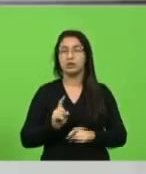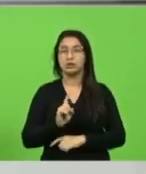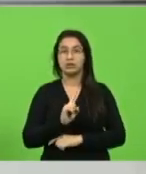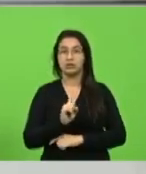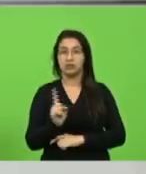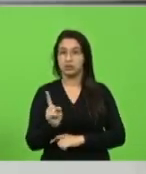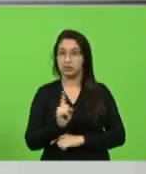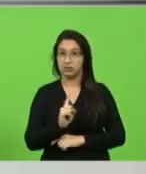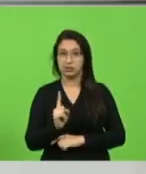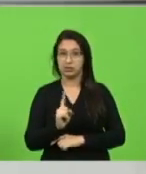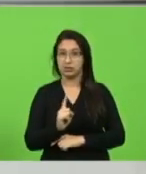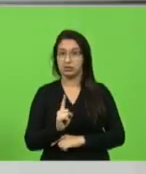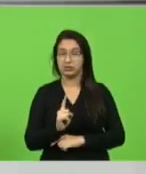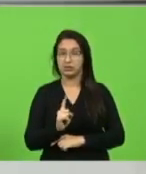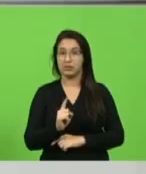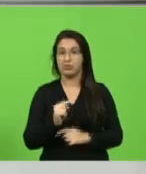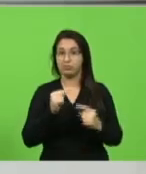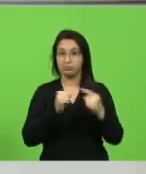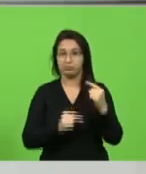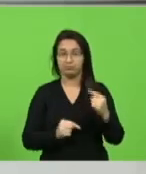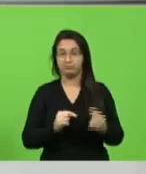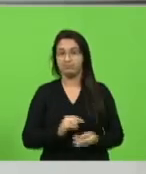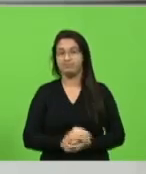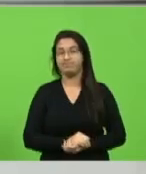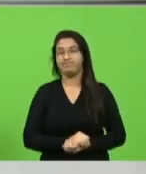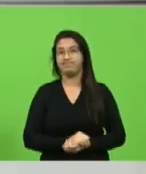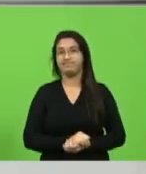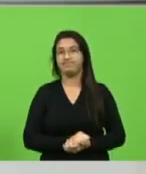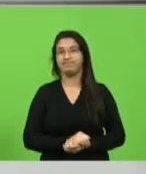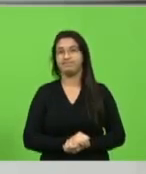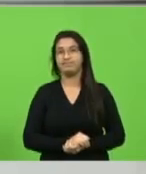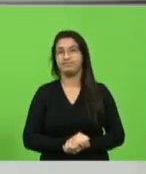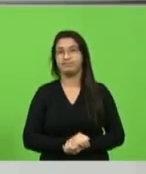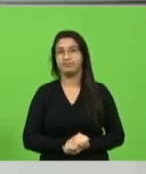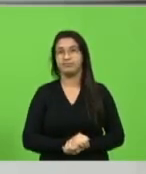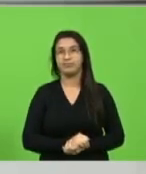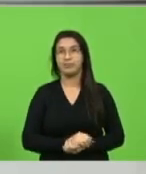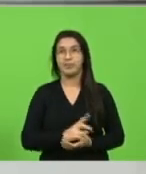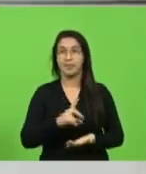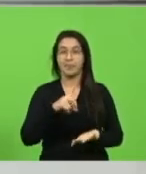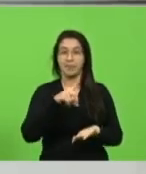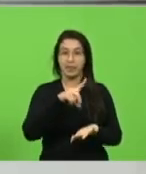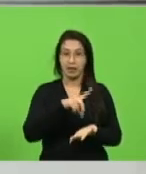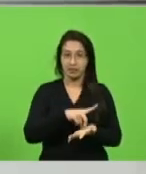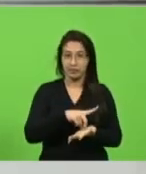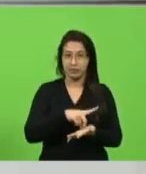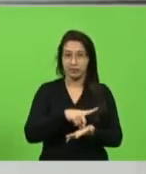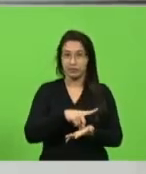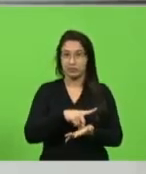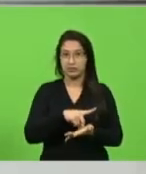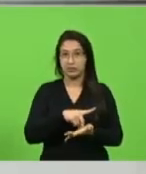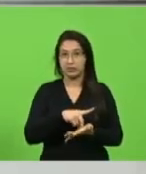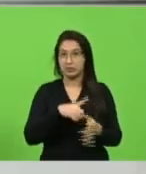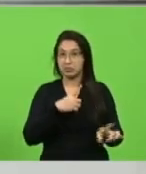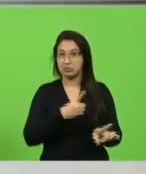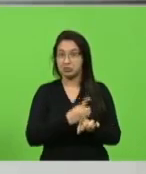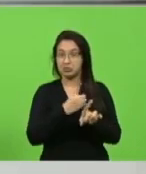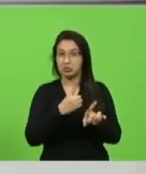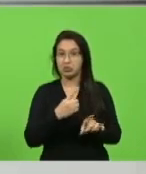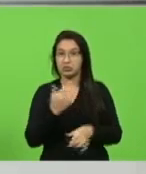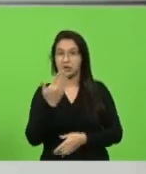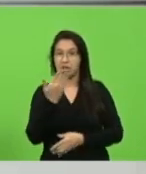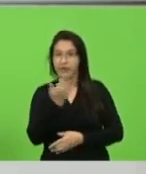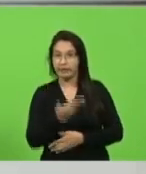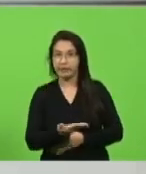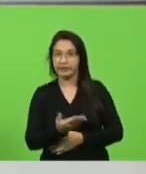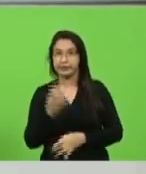são determinantes. Logo, o fato de não se detectar lá eventual indício de